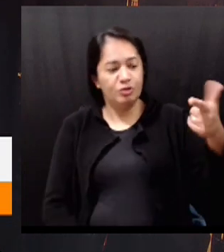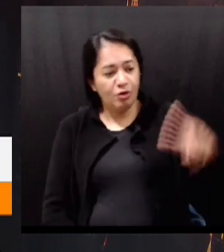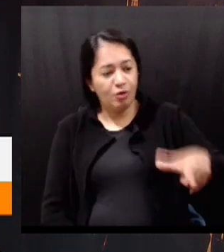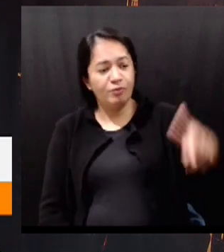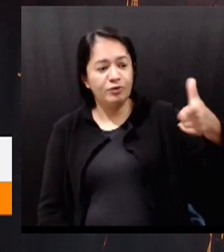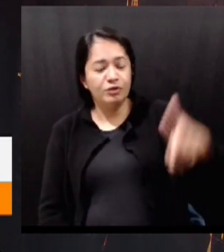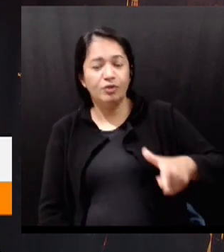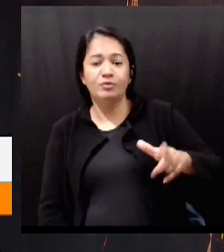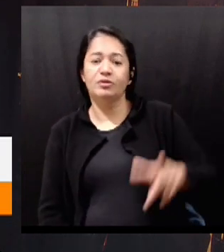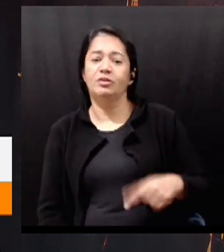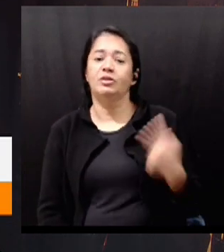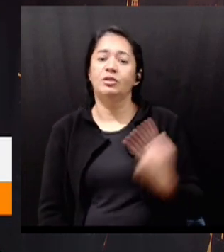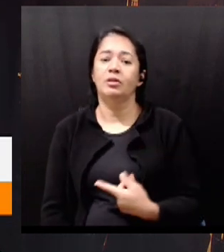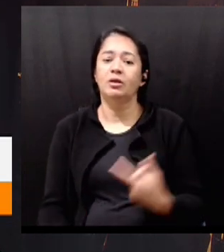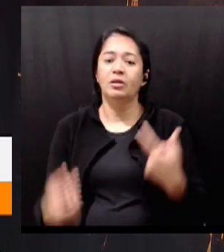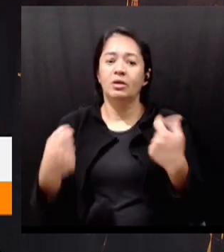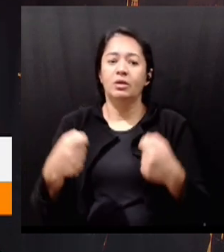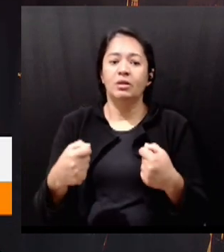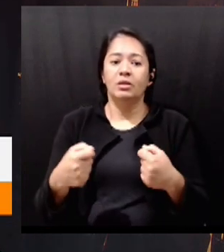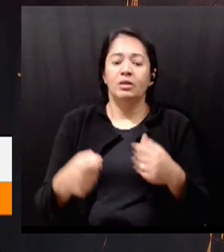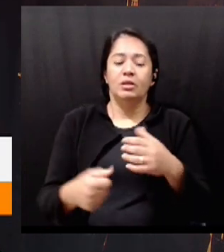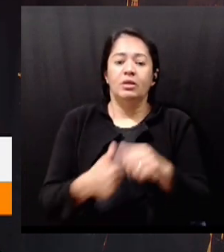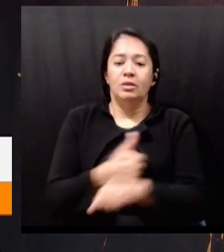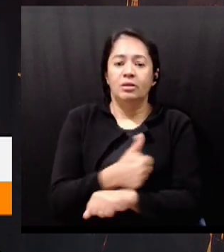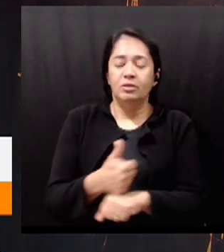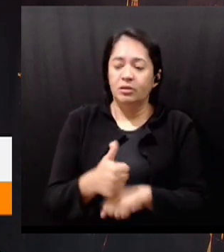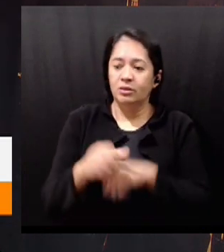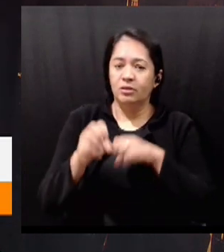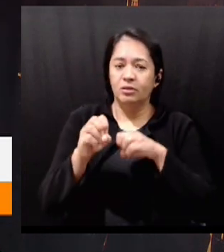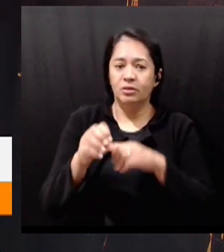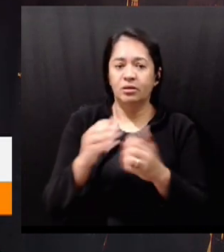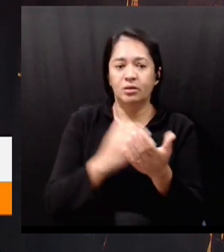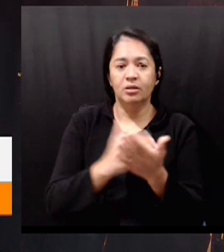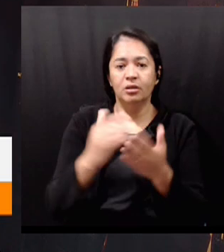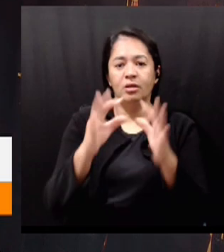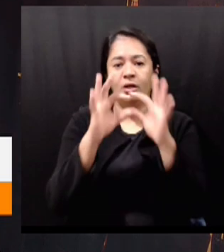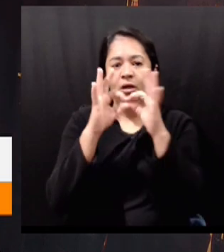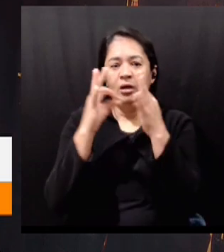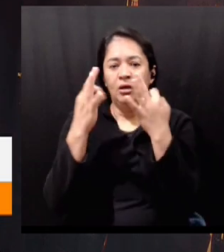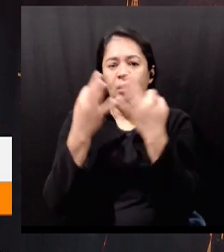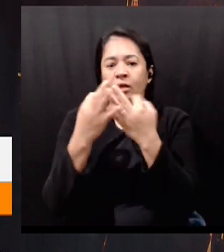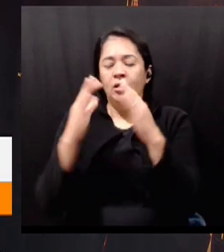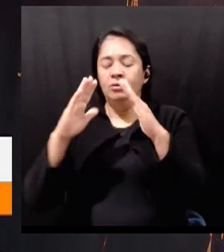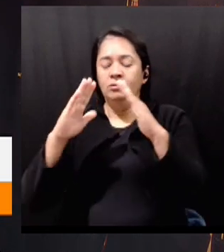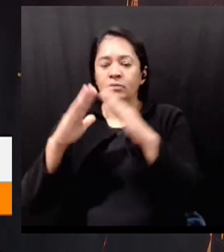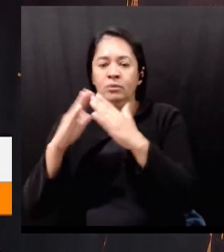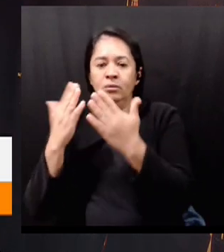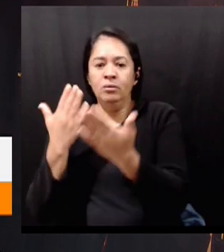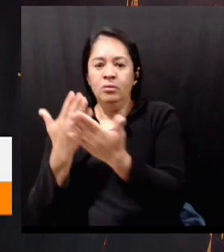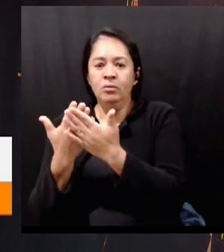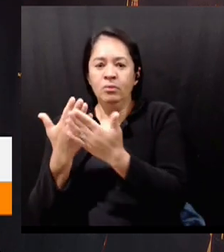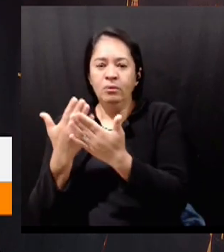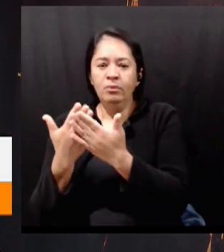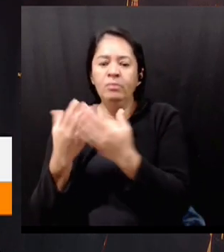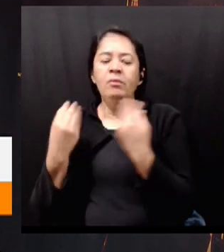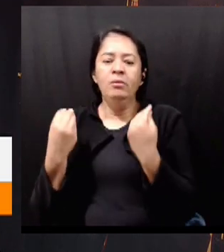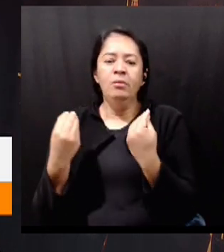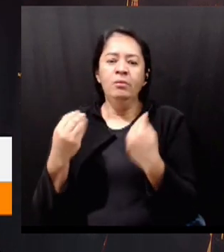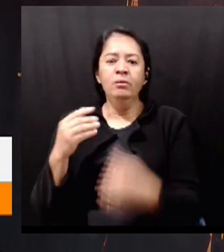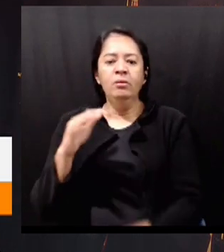dos educadores, e aí isso entra a família, a escola, para poder, de repente,